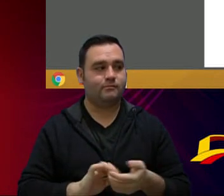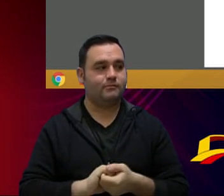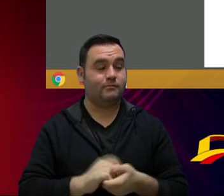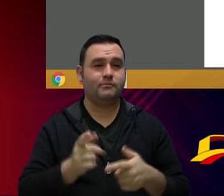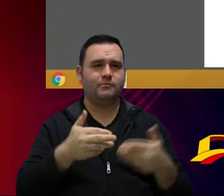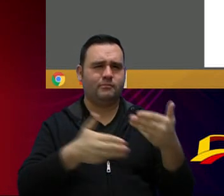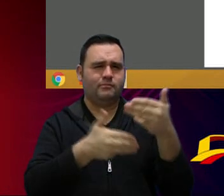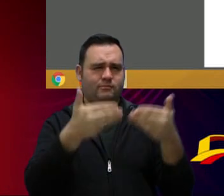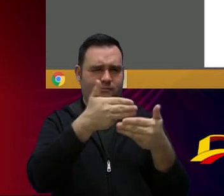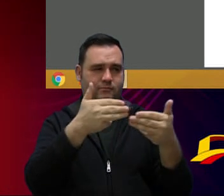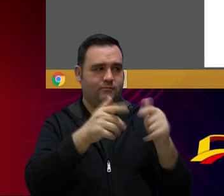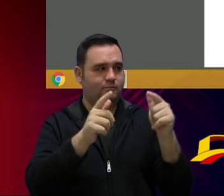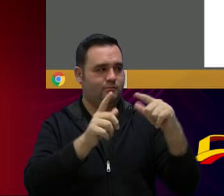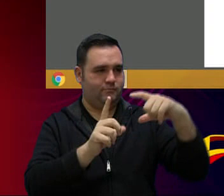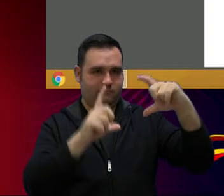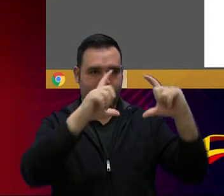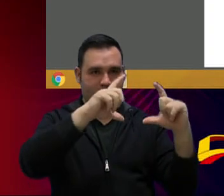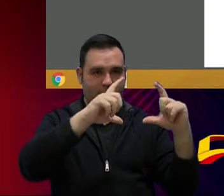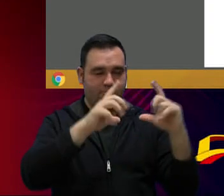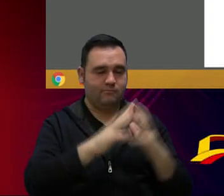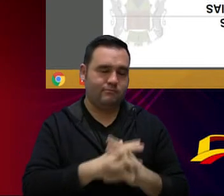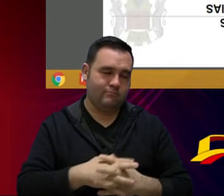e esse slide